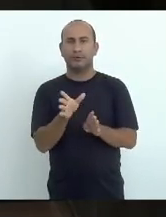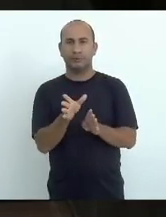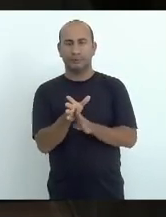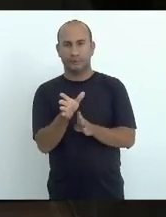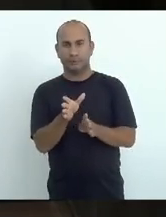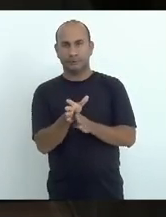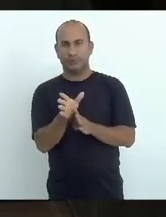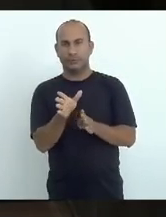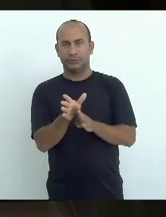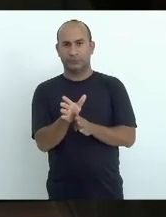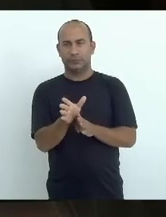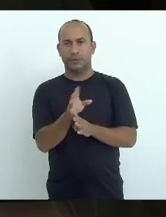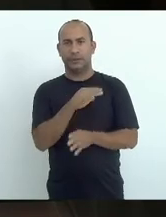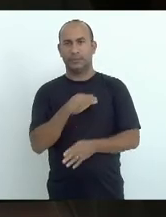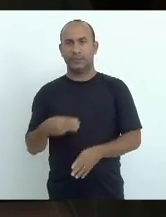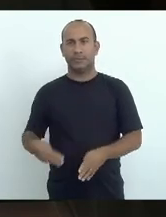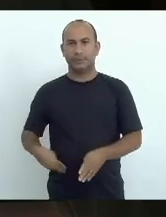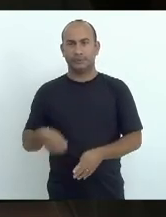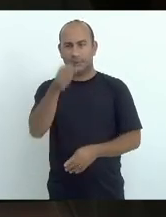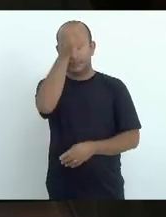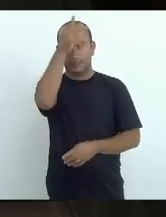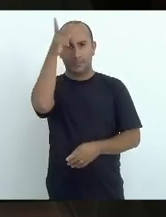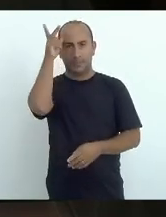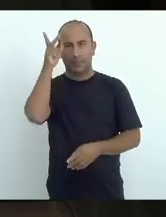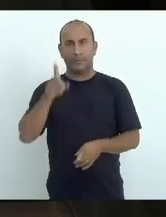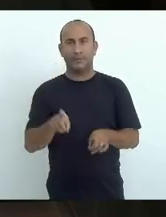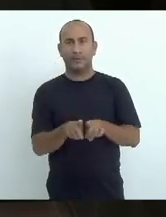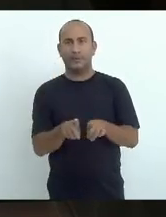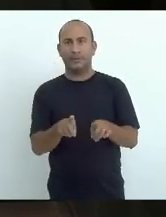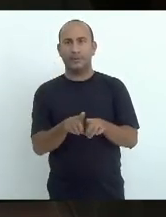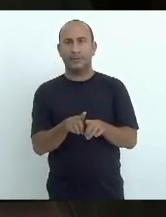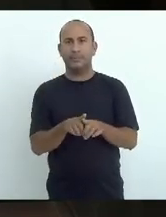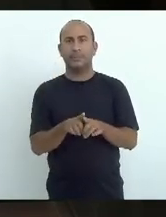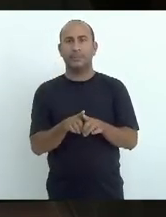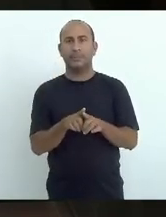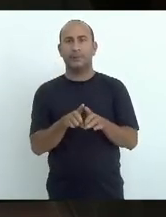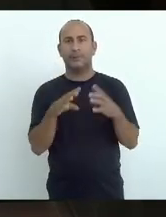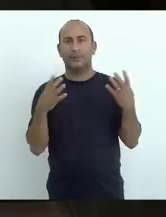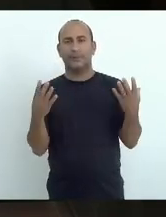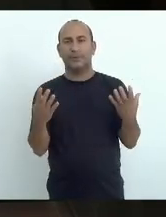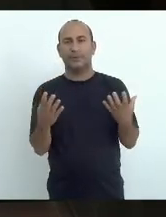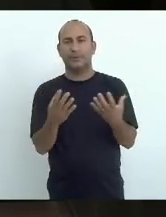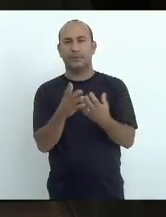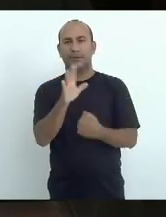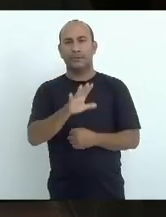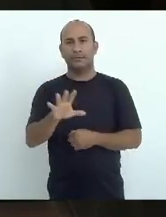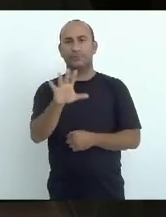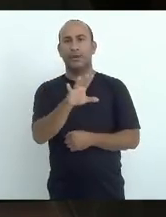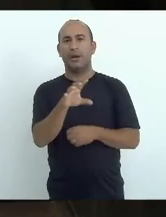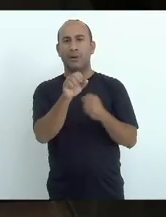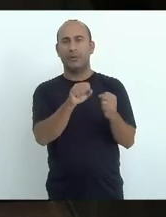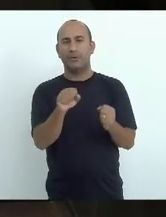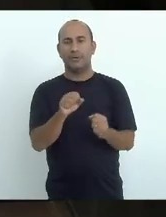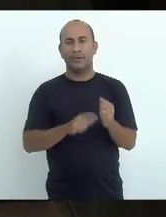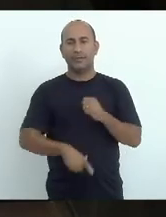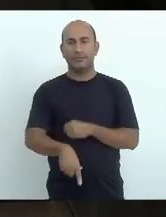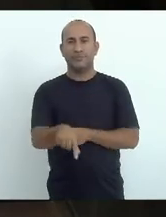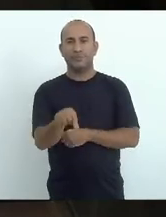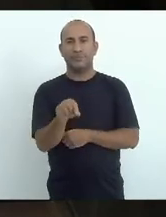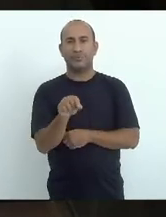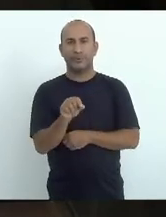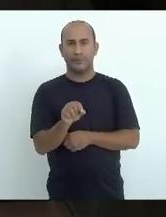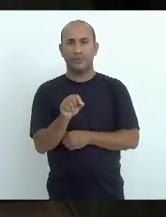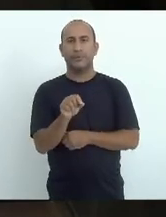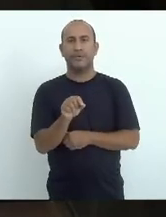Ministério Público e daria ao Congresso Nacional o poder de escolher